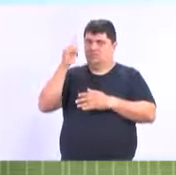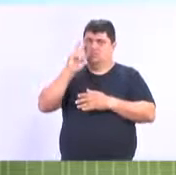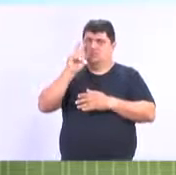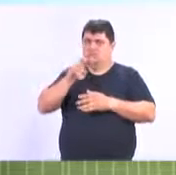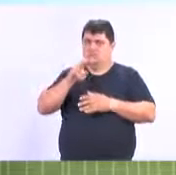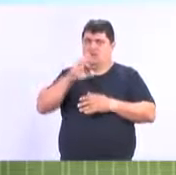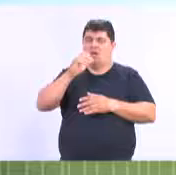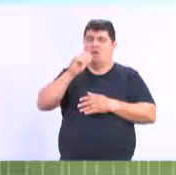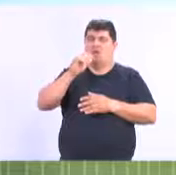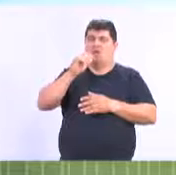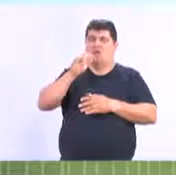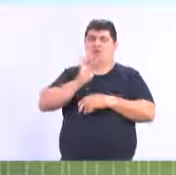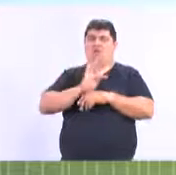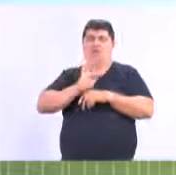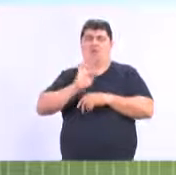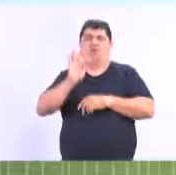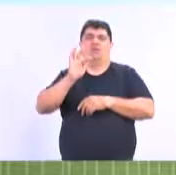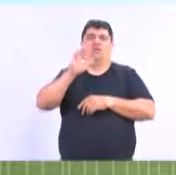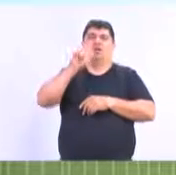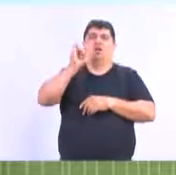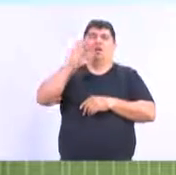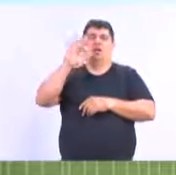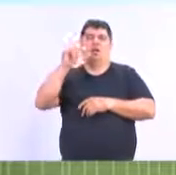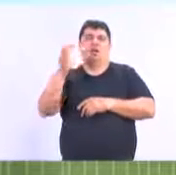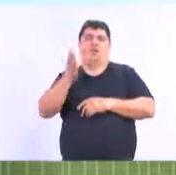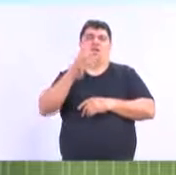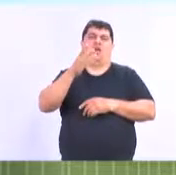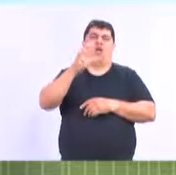Carta Capital, esses programas que falam de